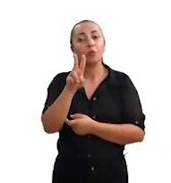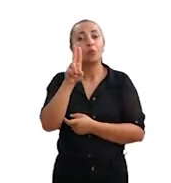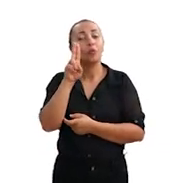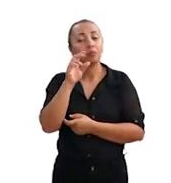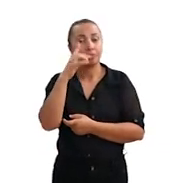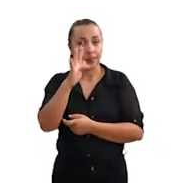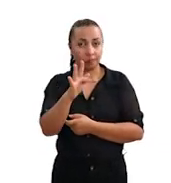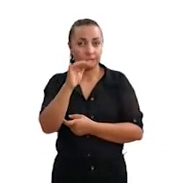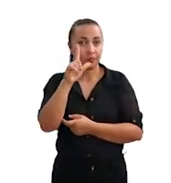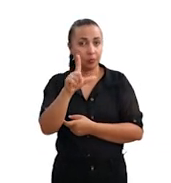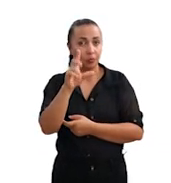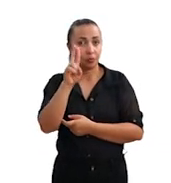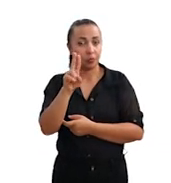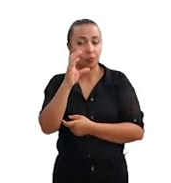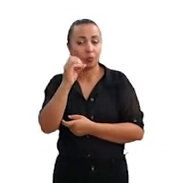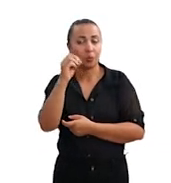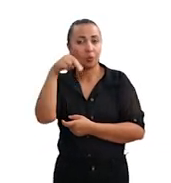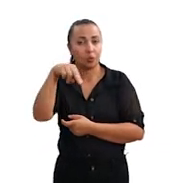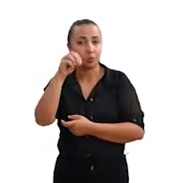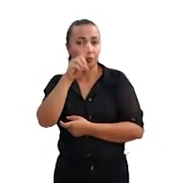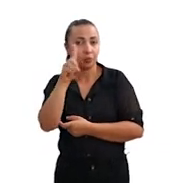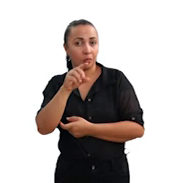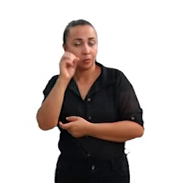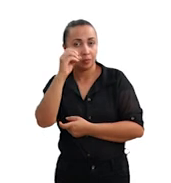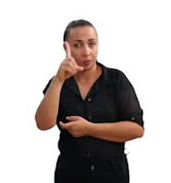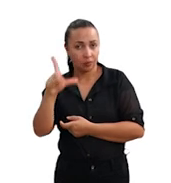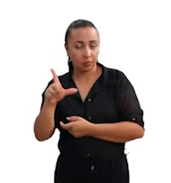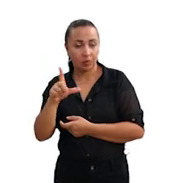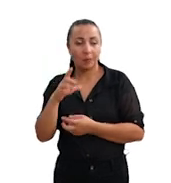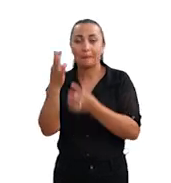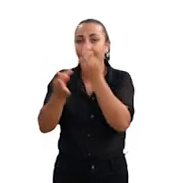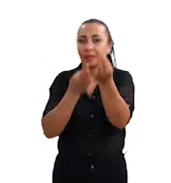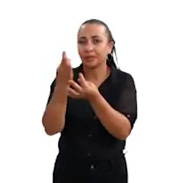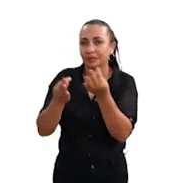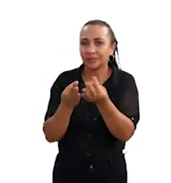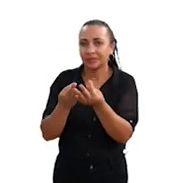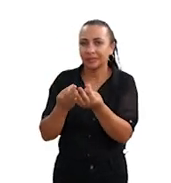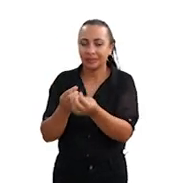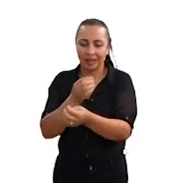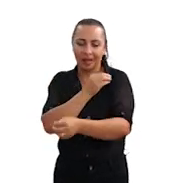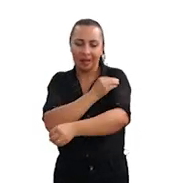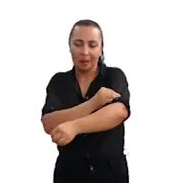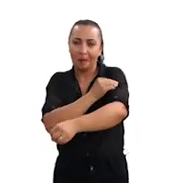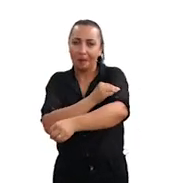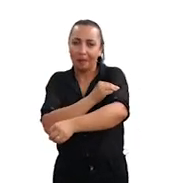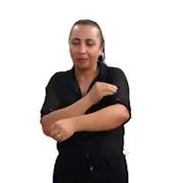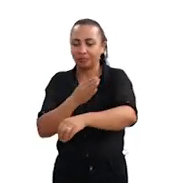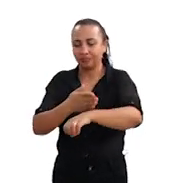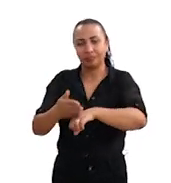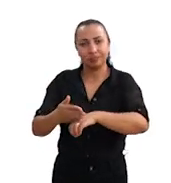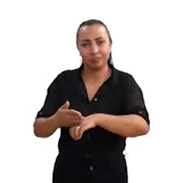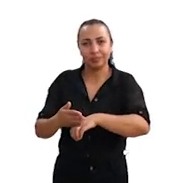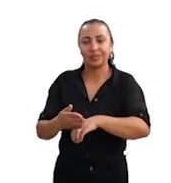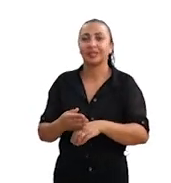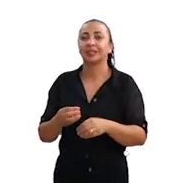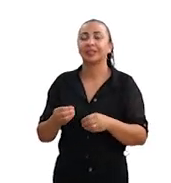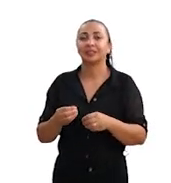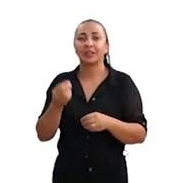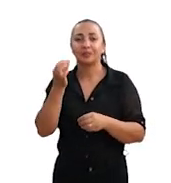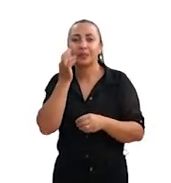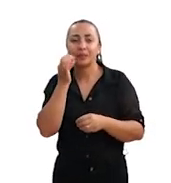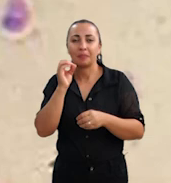é utilizado no mundo todo para tratar micose, pano branco, para tratar,